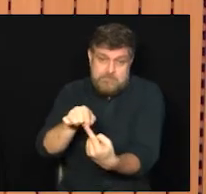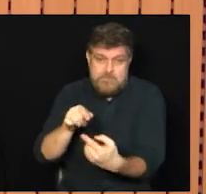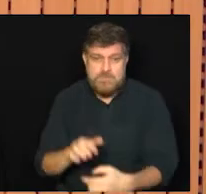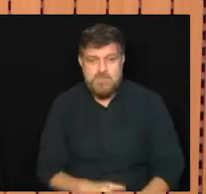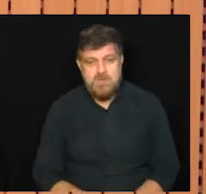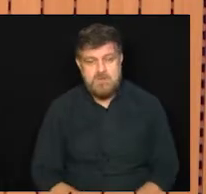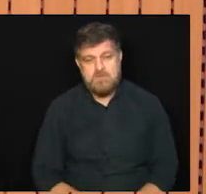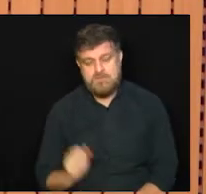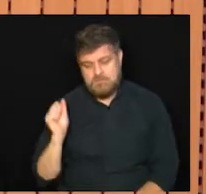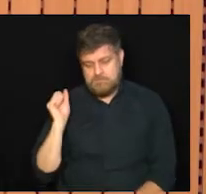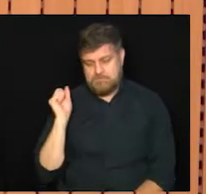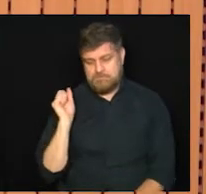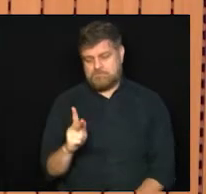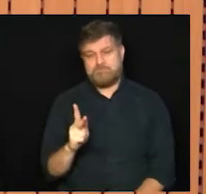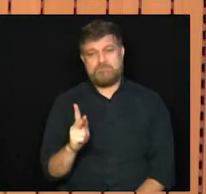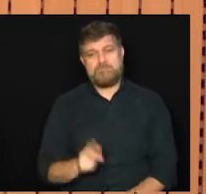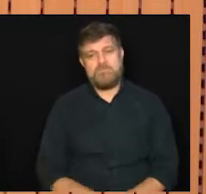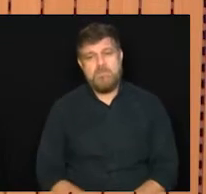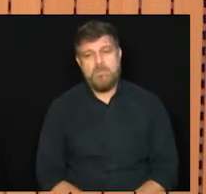Ok.